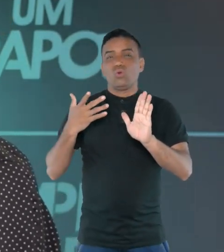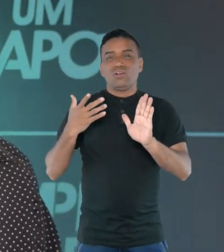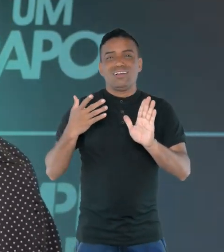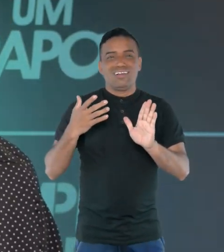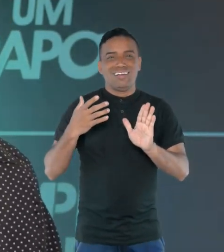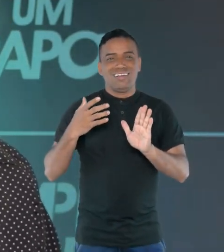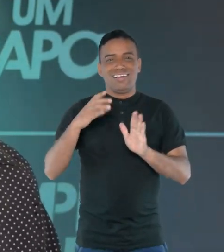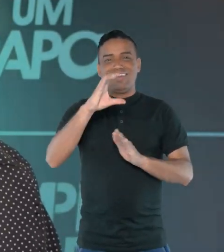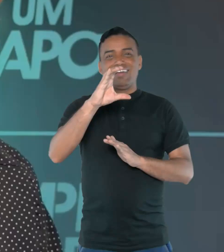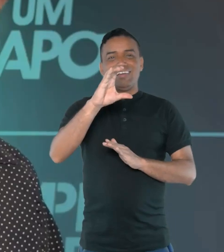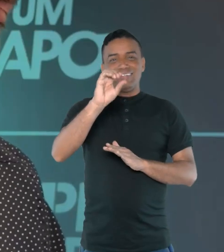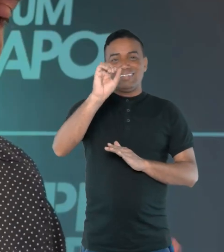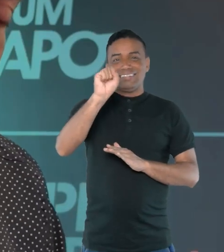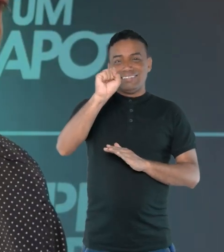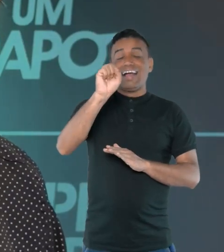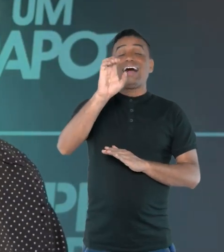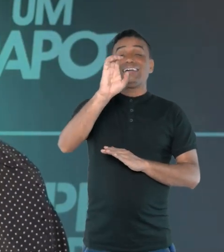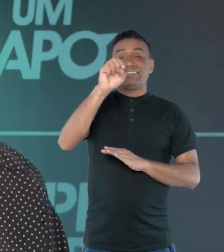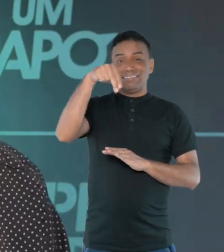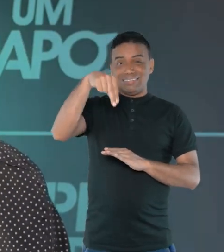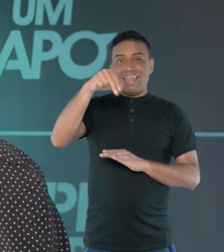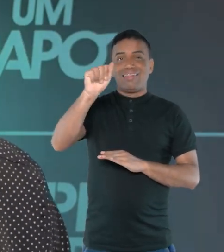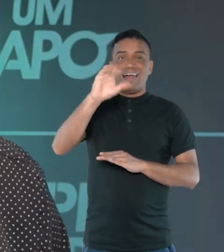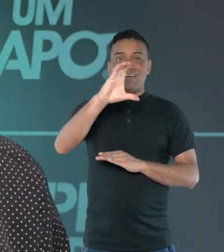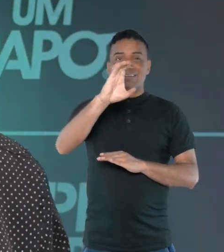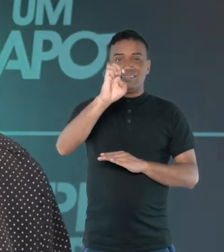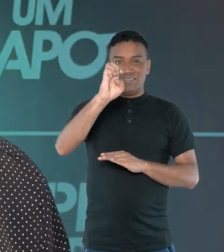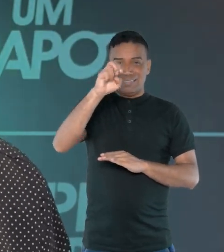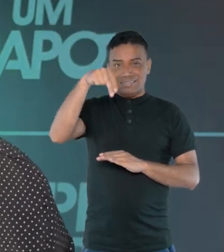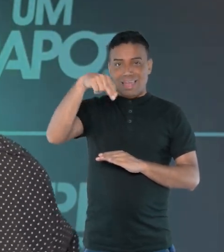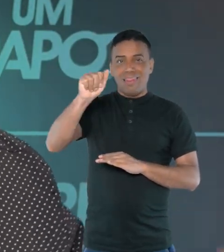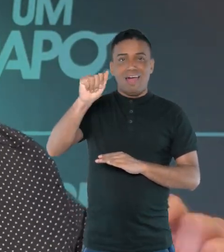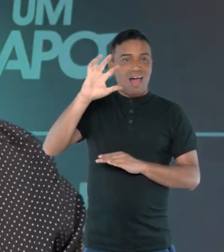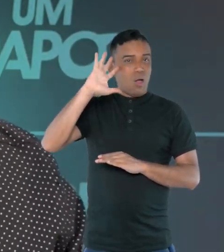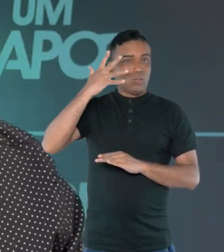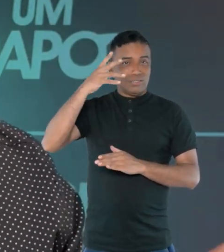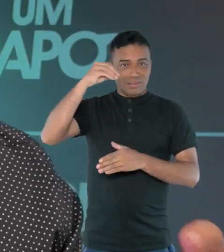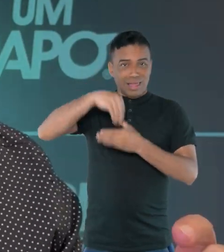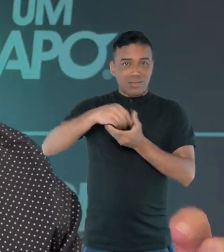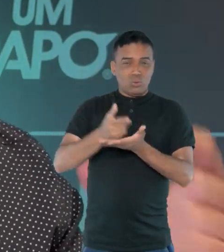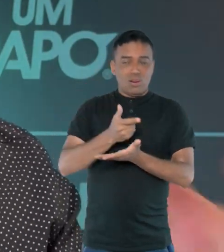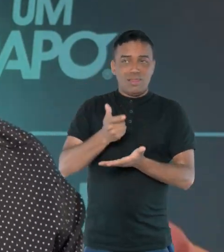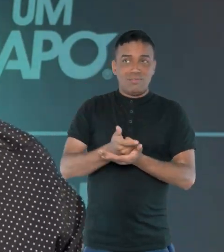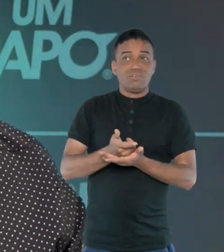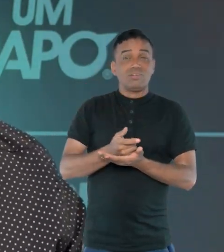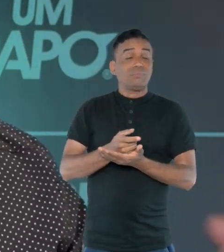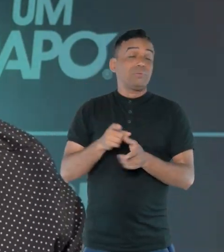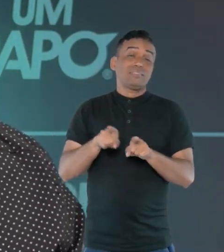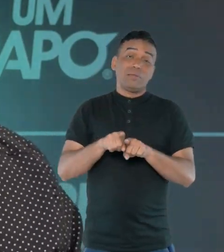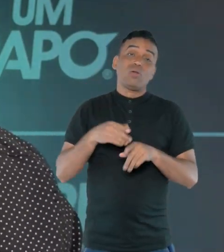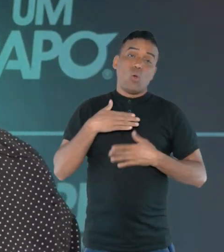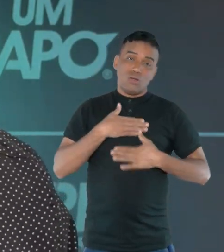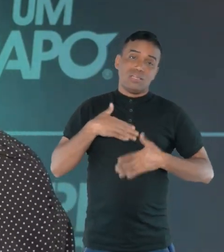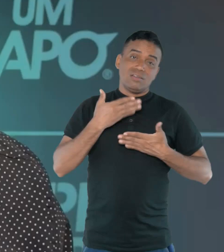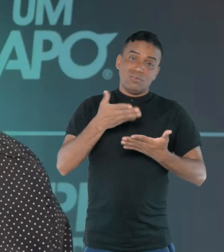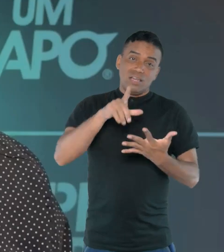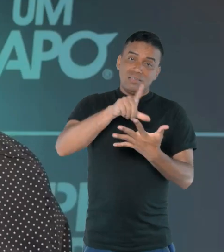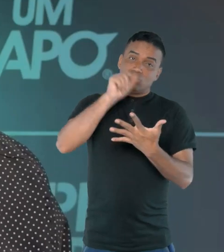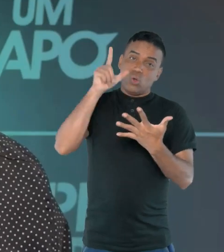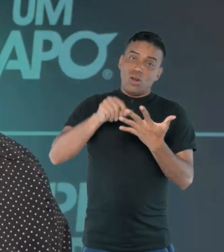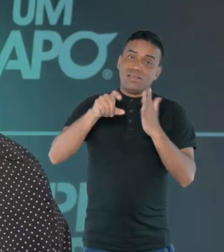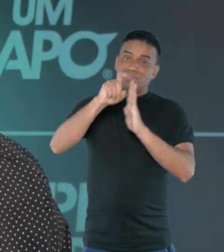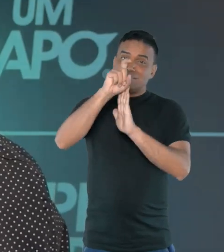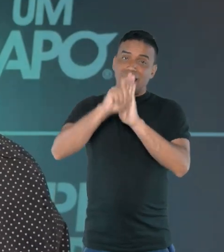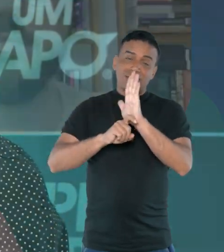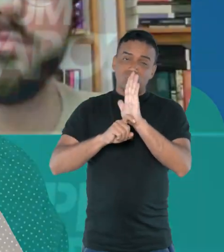né, de modo específico. Mas eu também gostaria que você elegesse um trecho e que